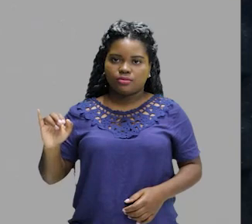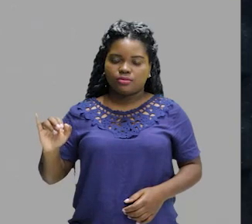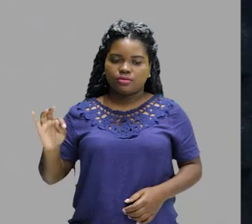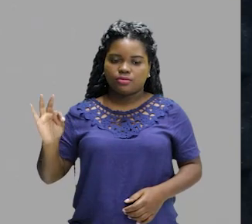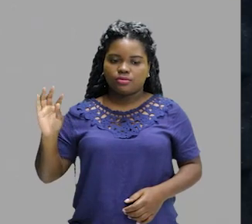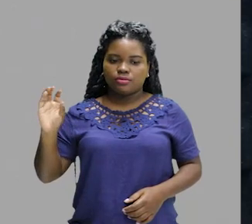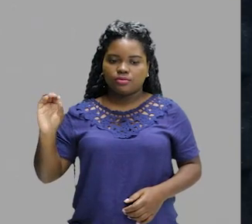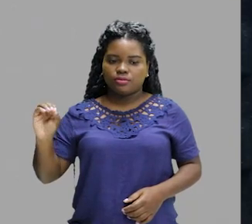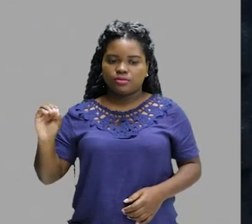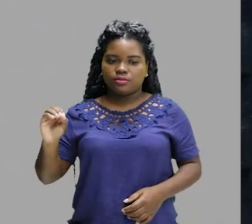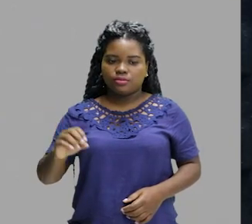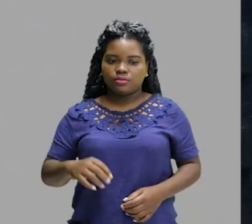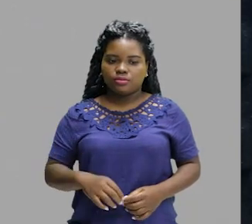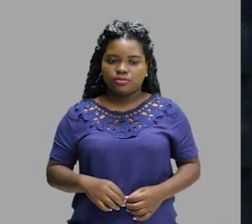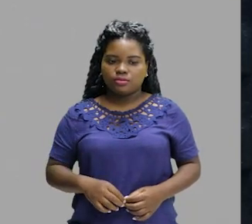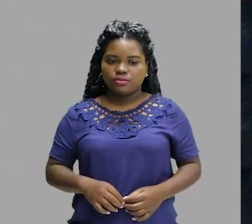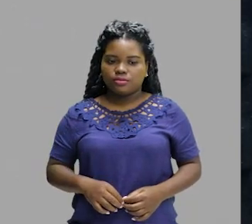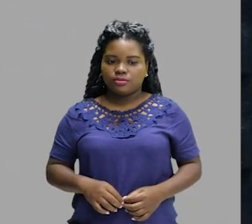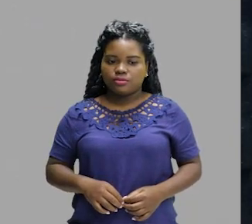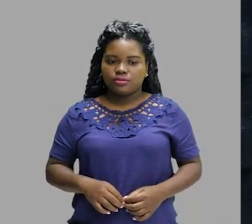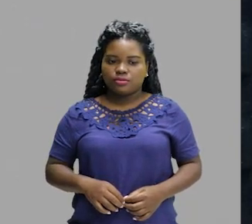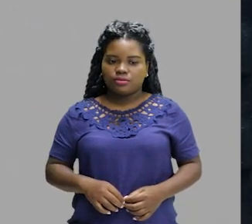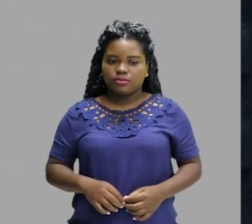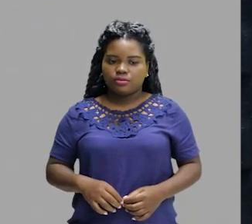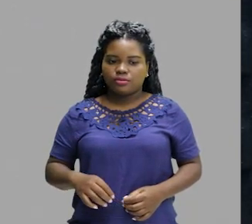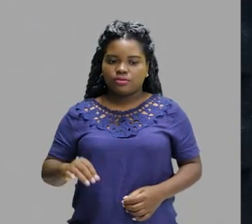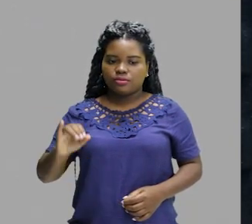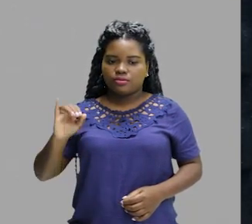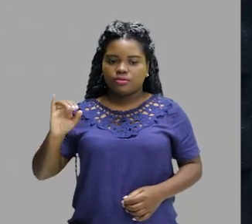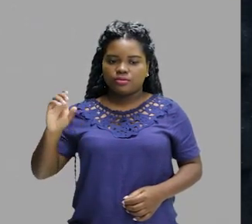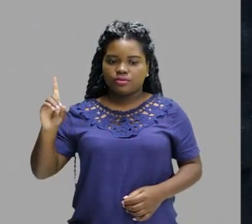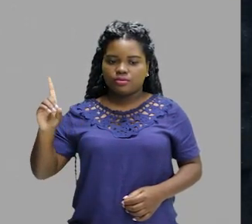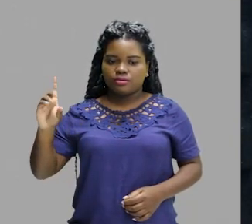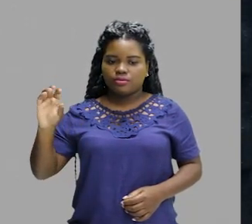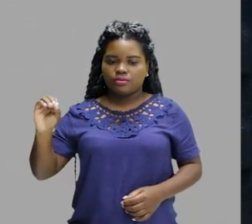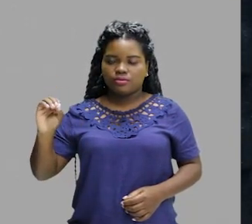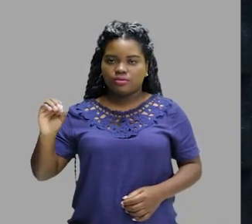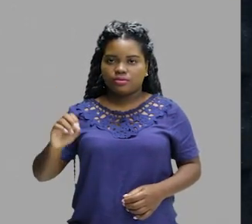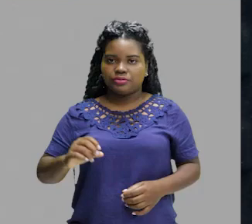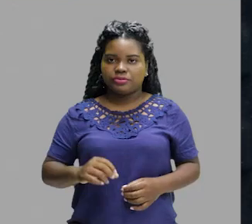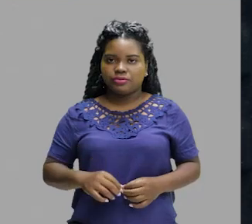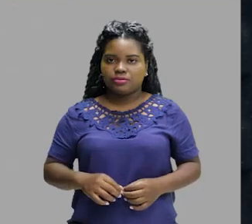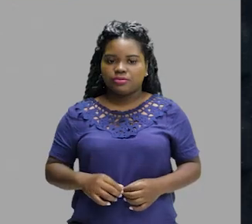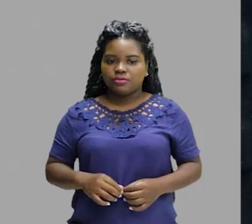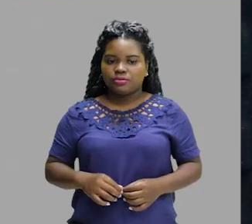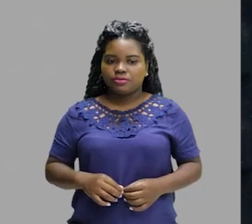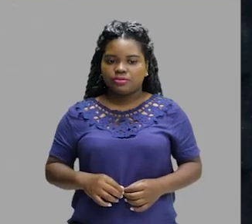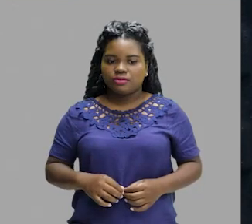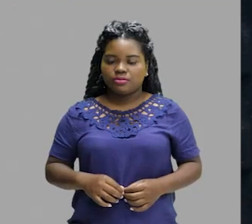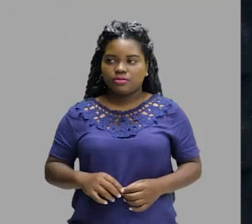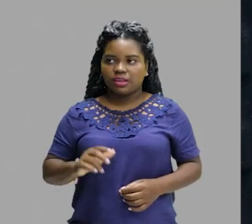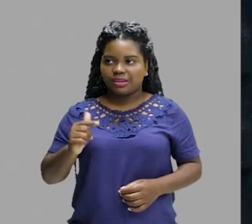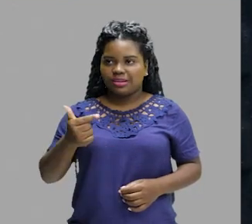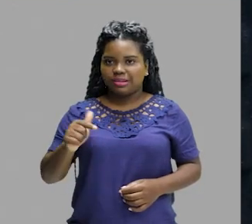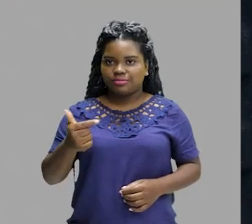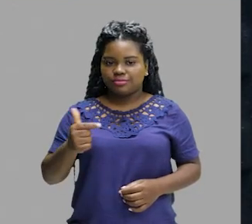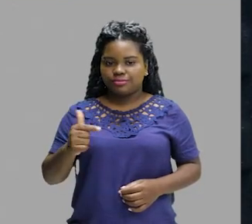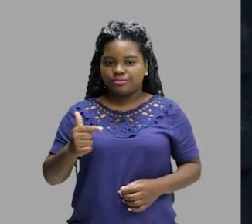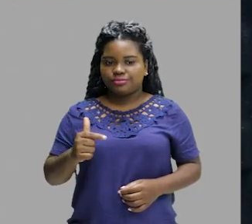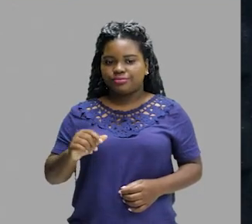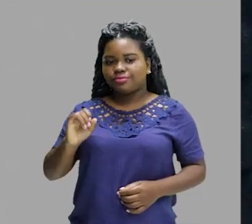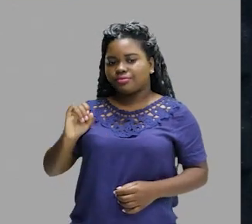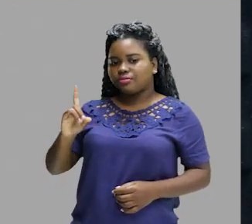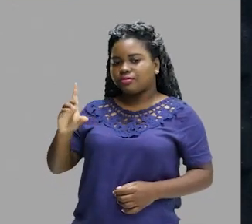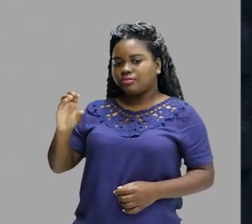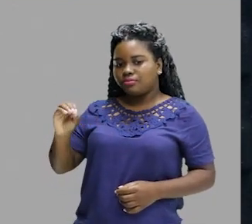freír, frito. Ir, ido, ido. Não existe esse termo aqui, as